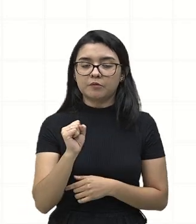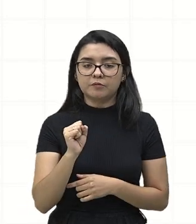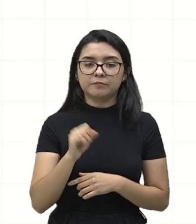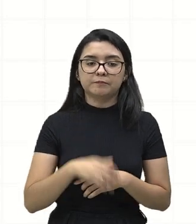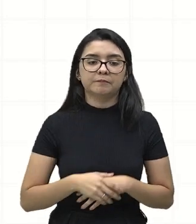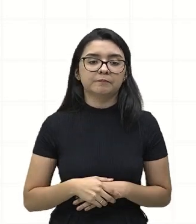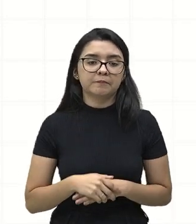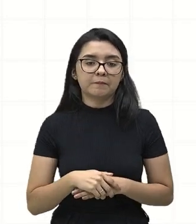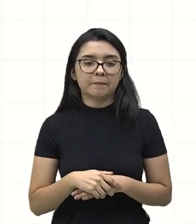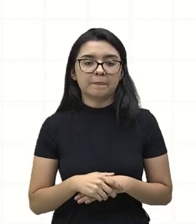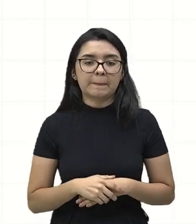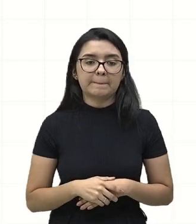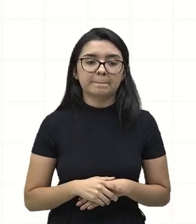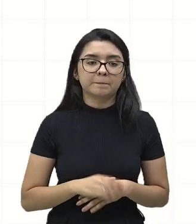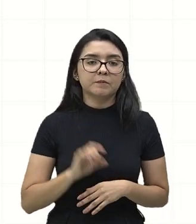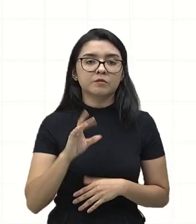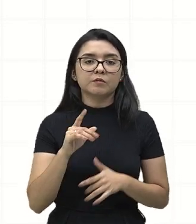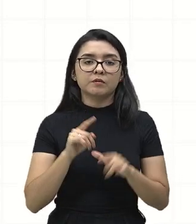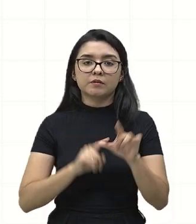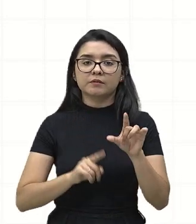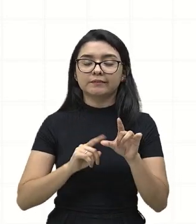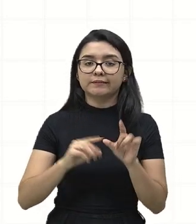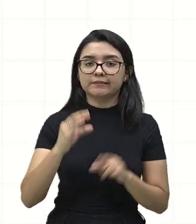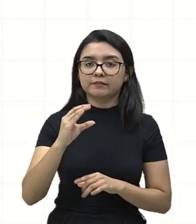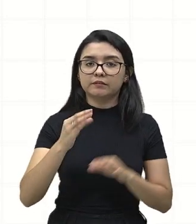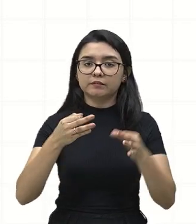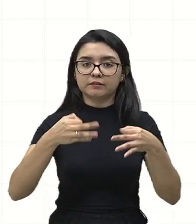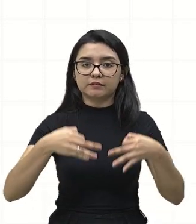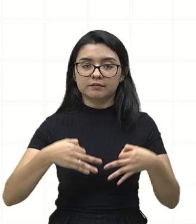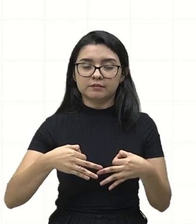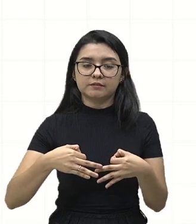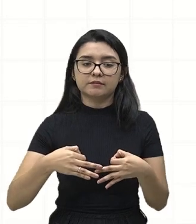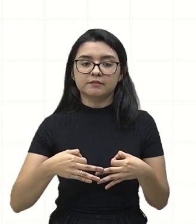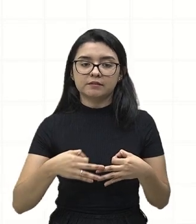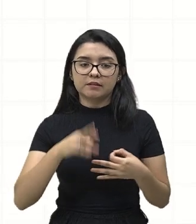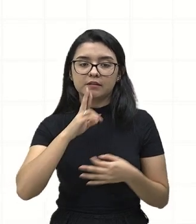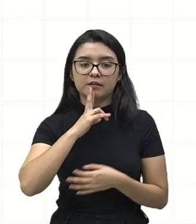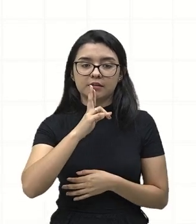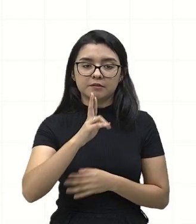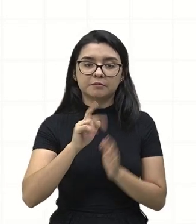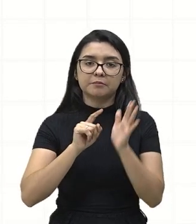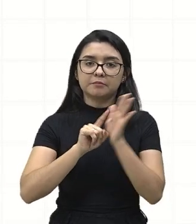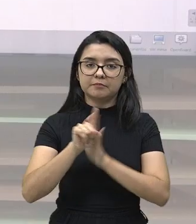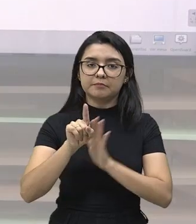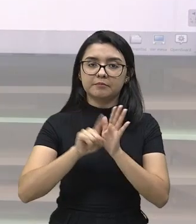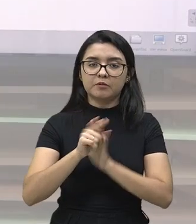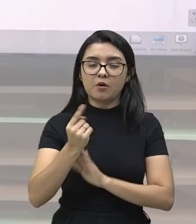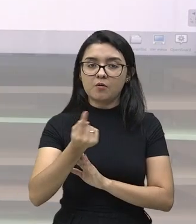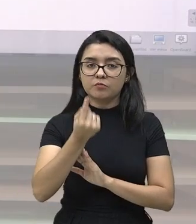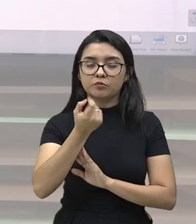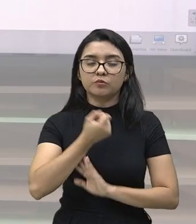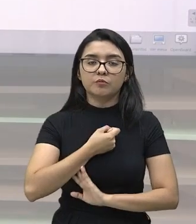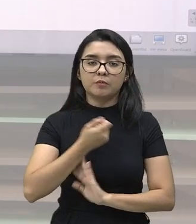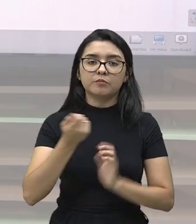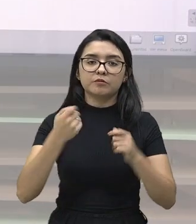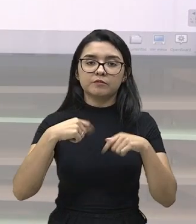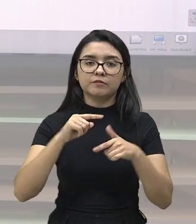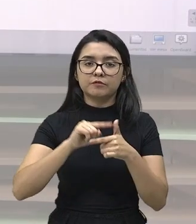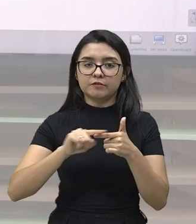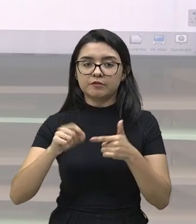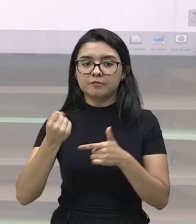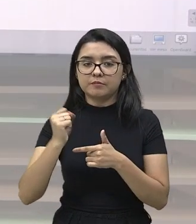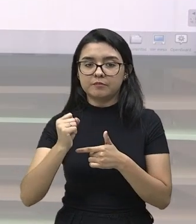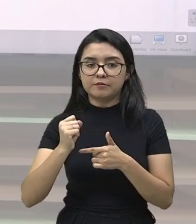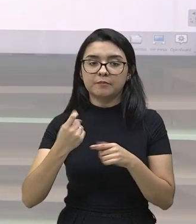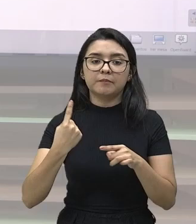aqui apenas o item C, que é a resposta da nossa pergunta, o único valor que é divisível por